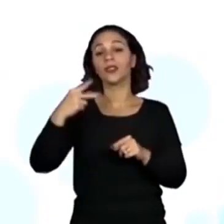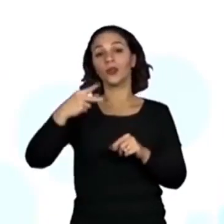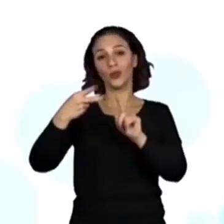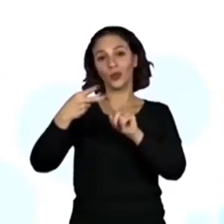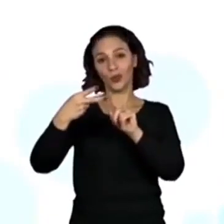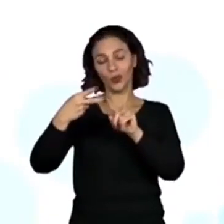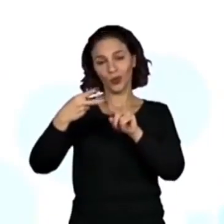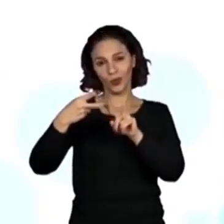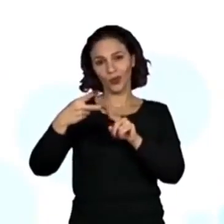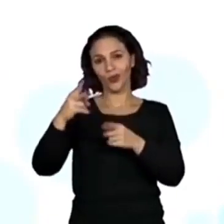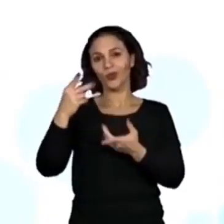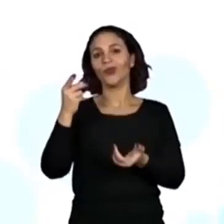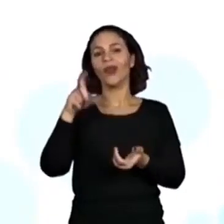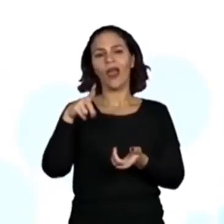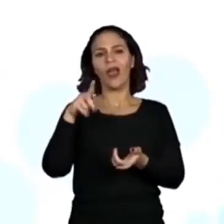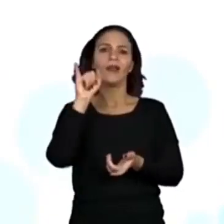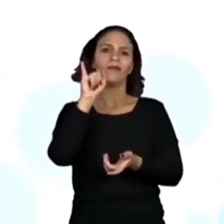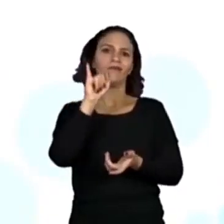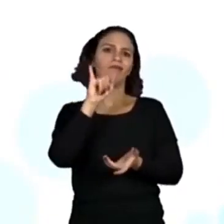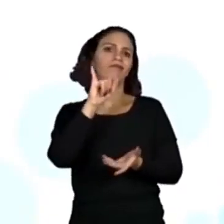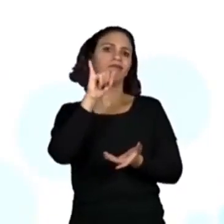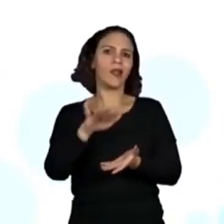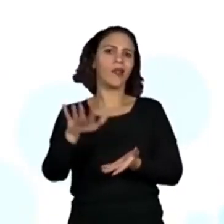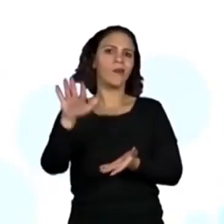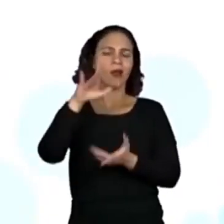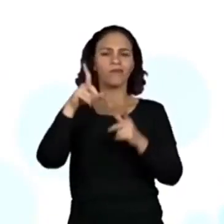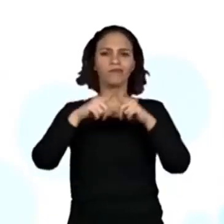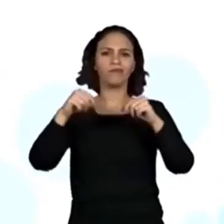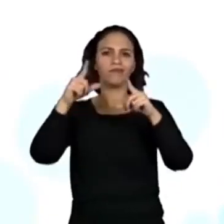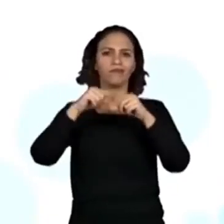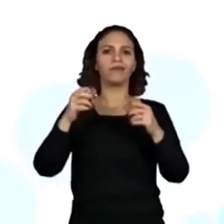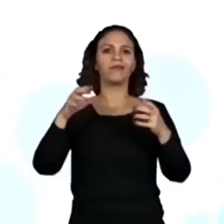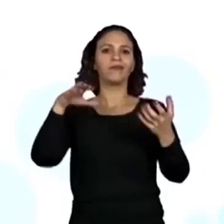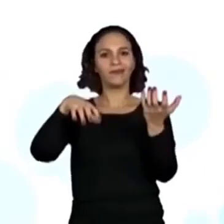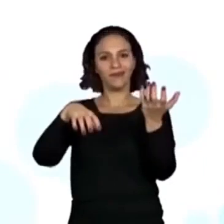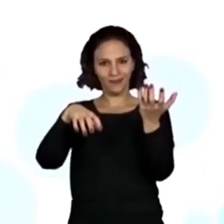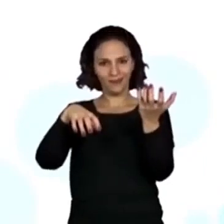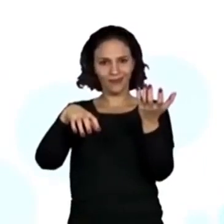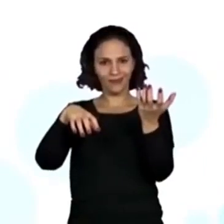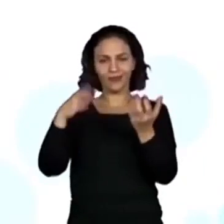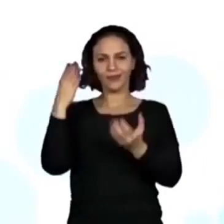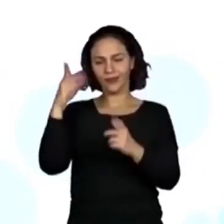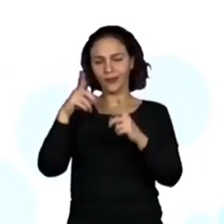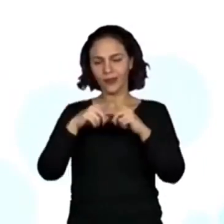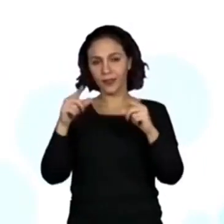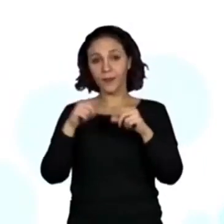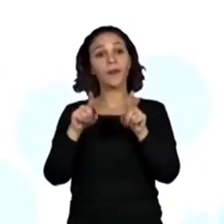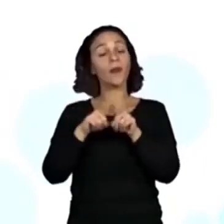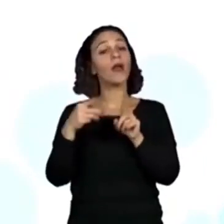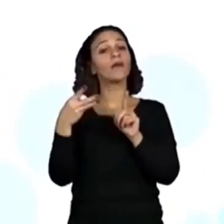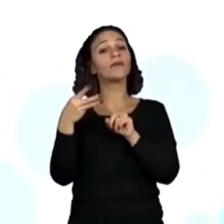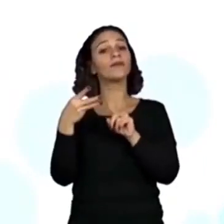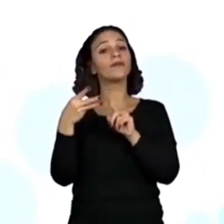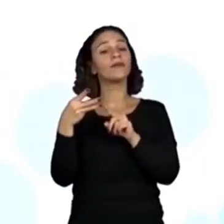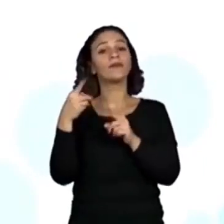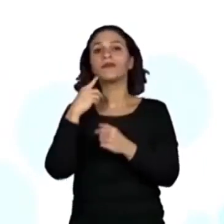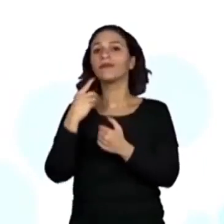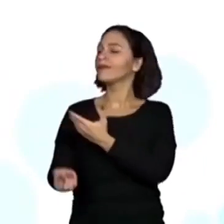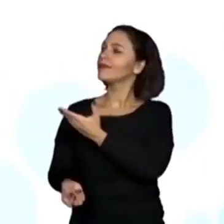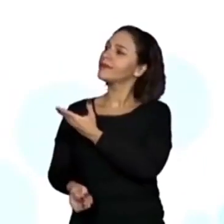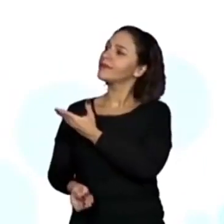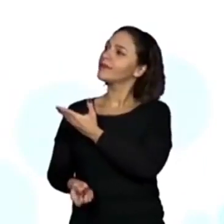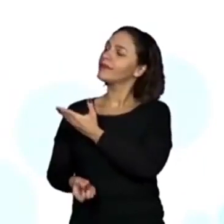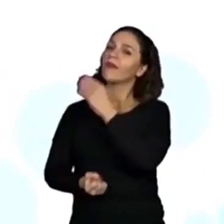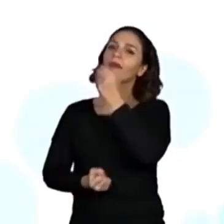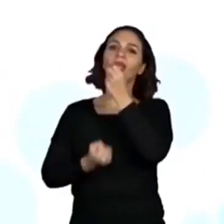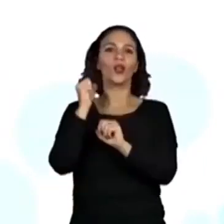né? Uma fotografia icônica, que é o do Congresso Nacional. E a número 3, uma indústria de base, né? Que aí